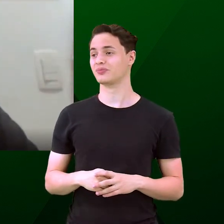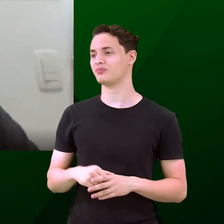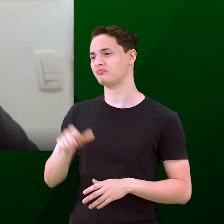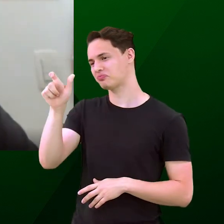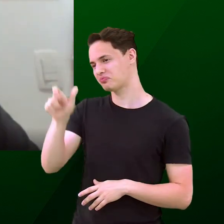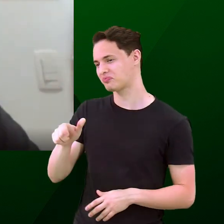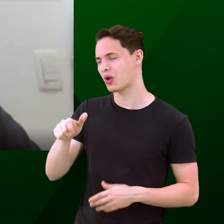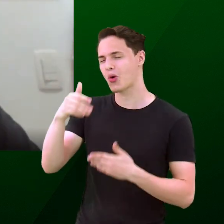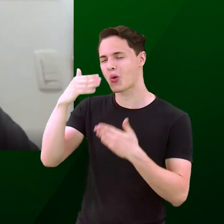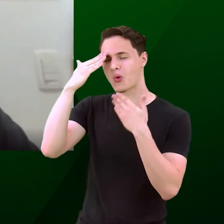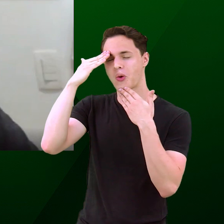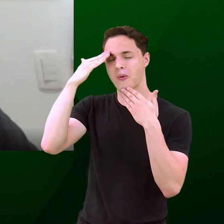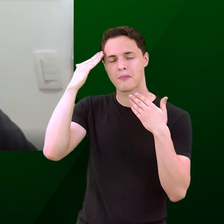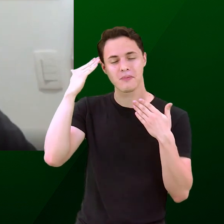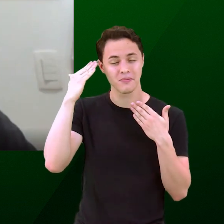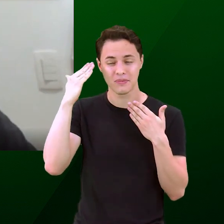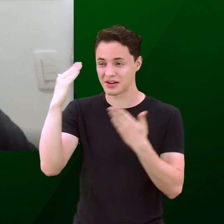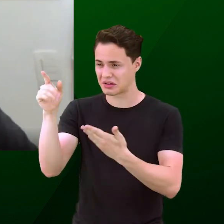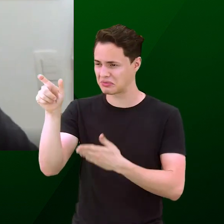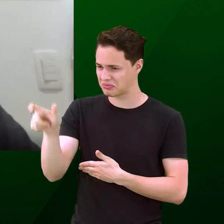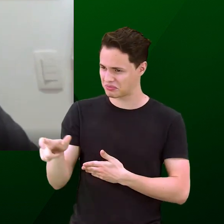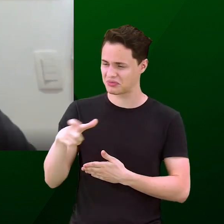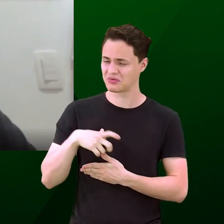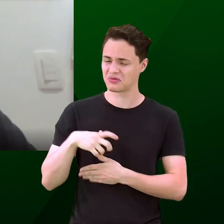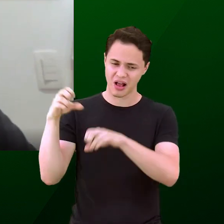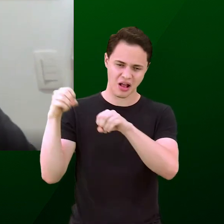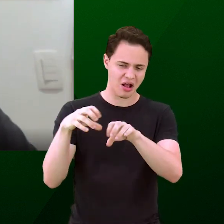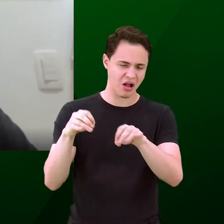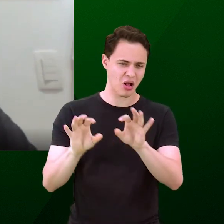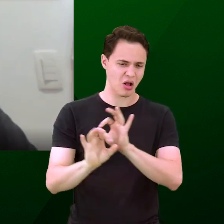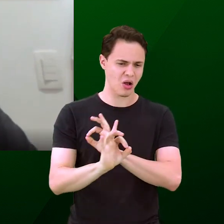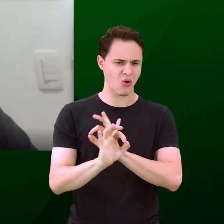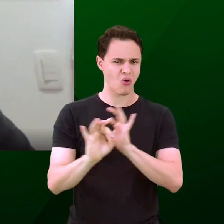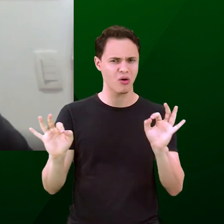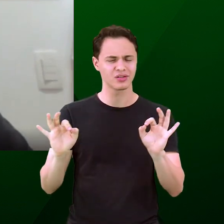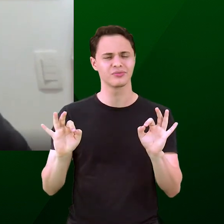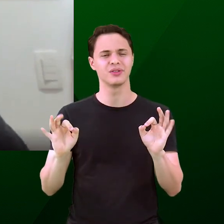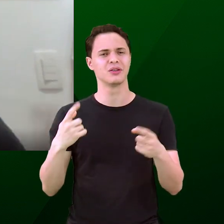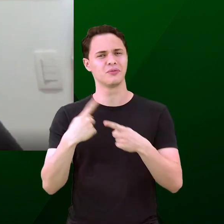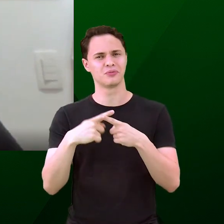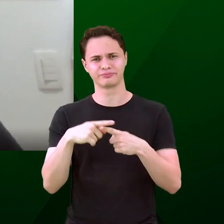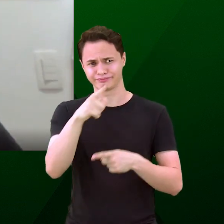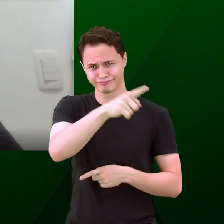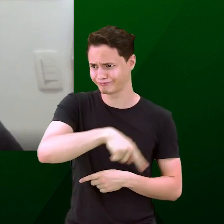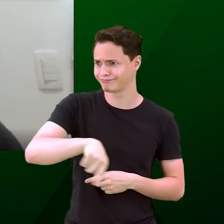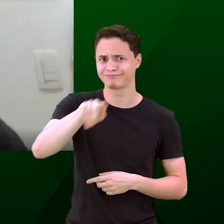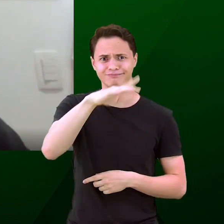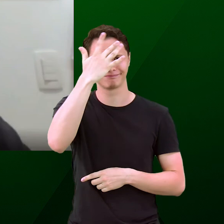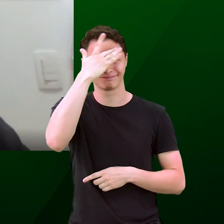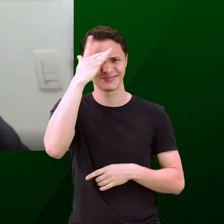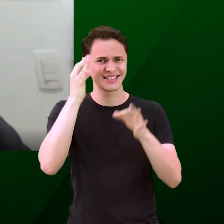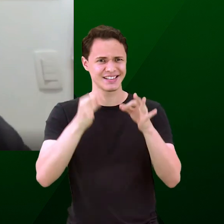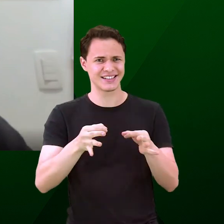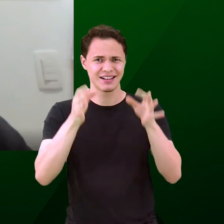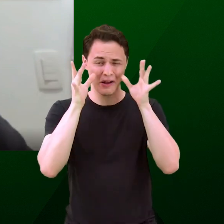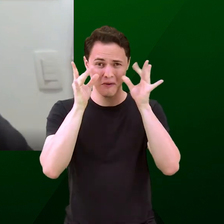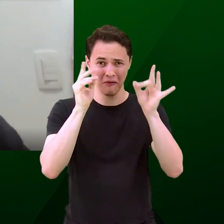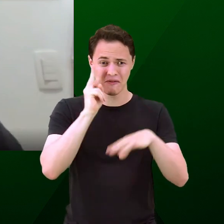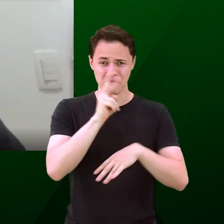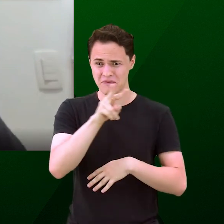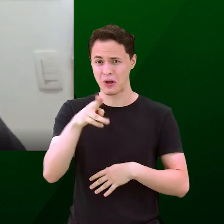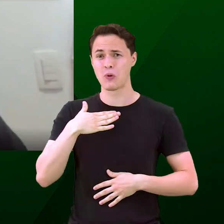perna, de maneira geral, né, de coluna, né, de abdômen, são muito importantes. Do core, né, famoso core, que a gente ouve bastante